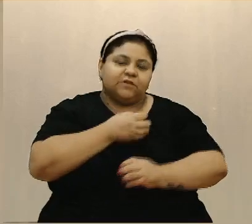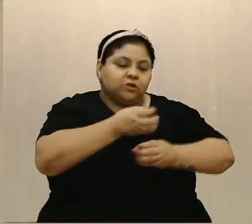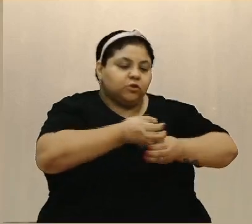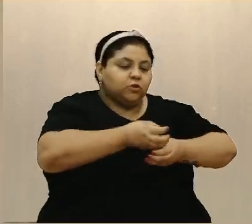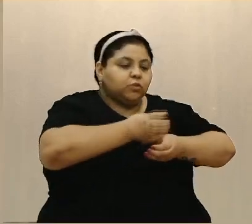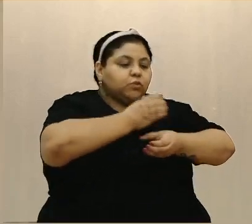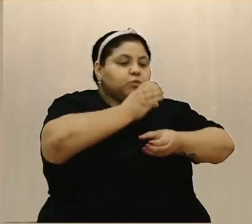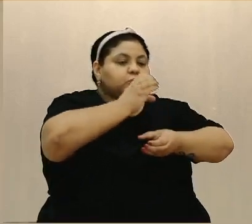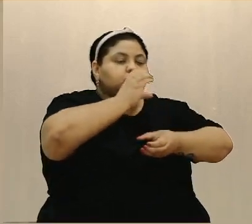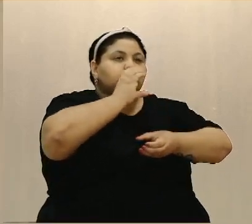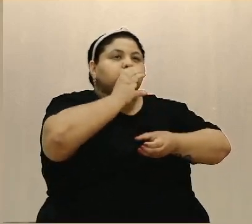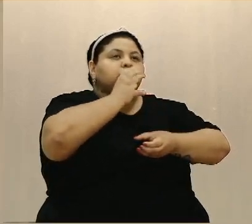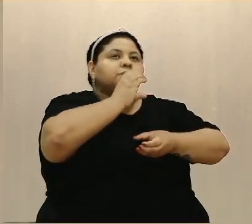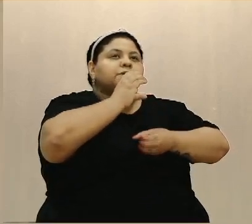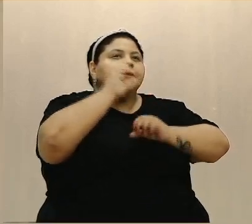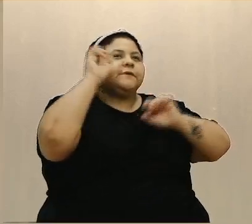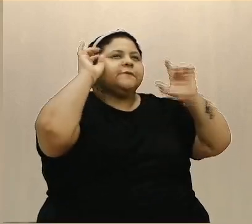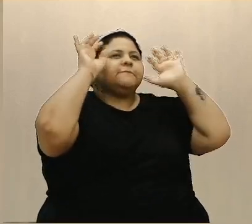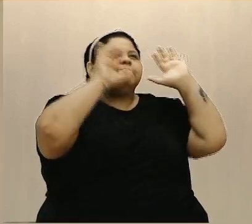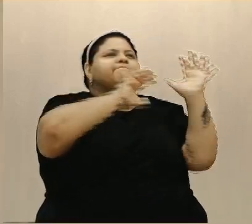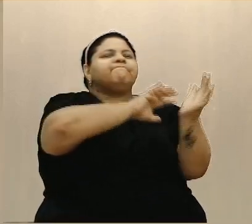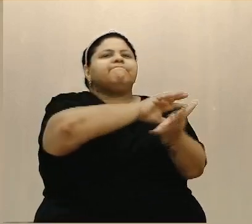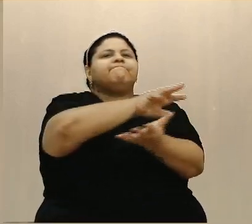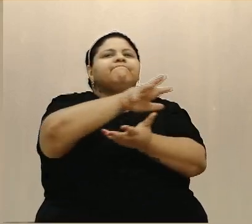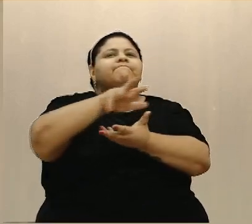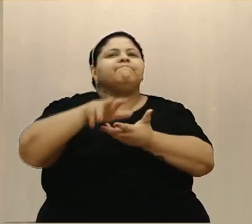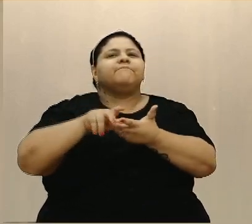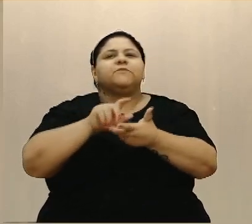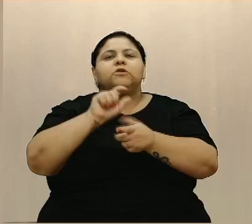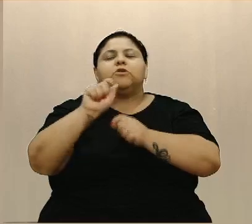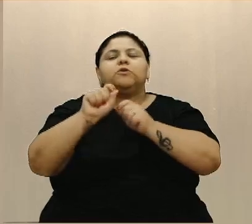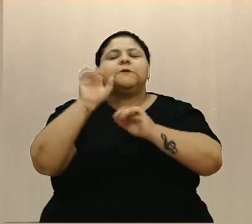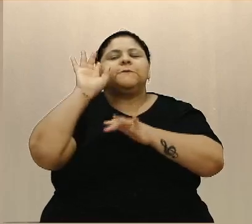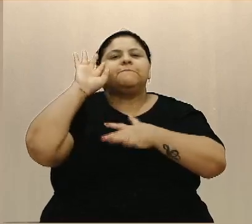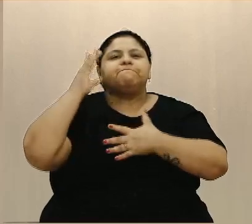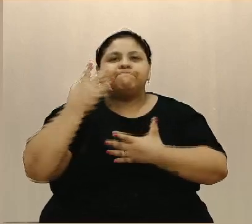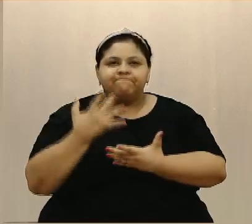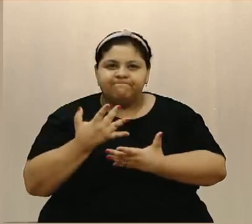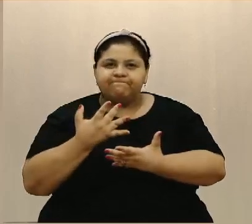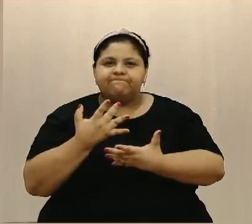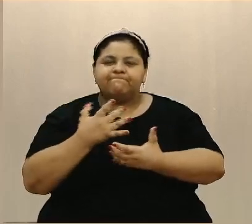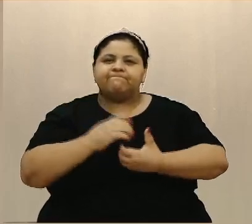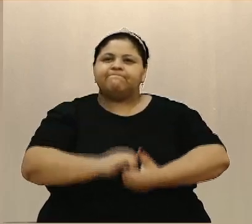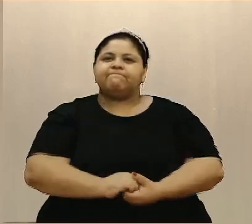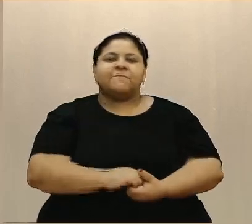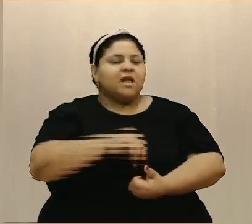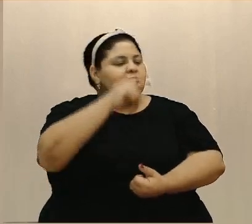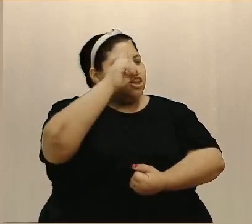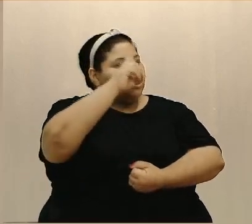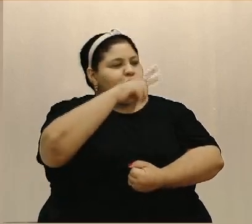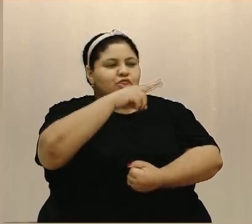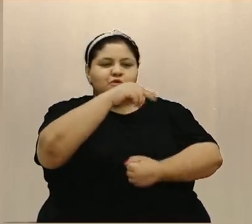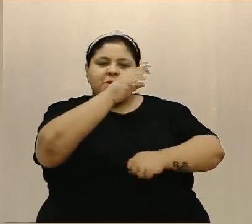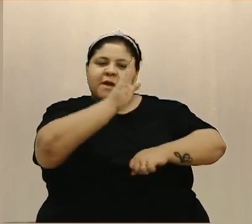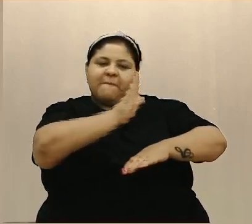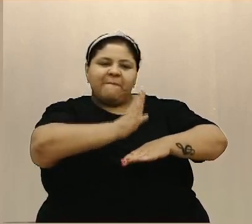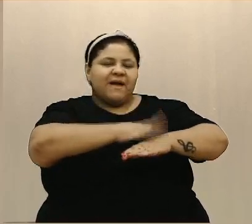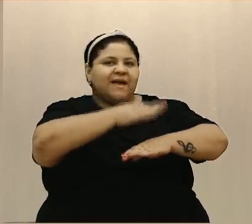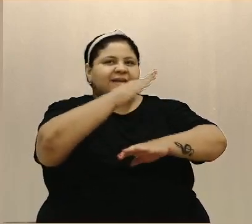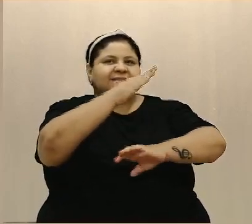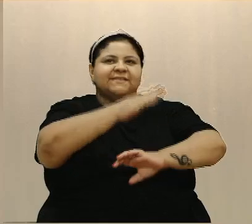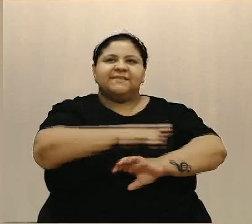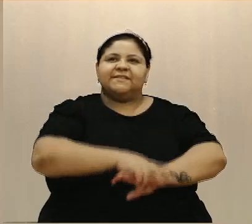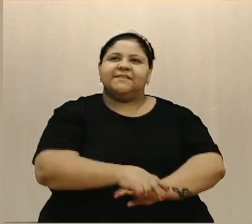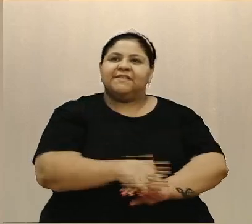viram mundos, mas o que foi nunca mais será.